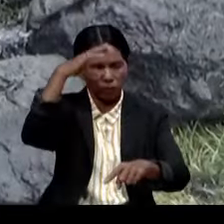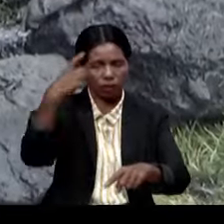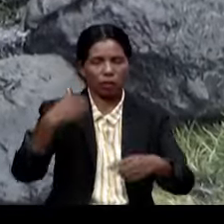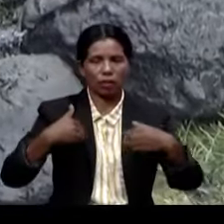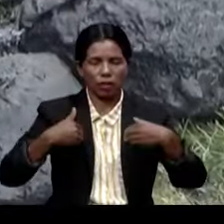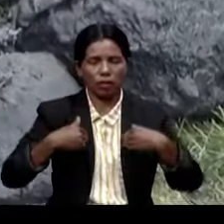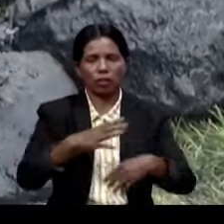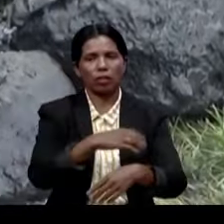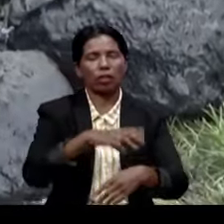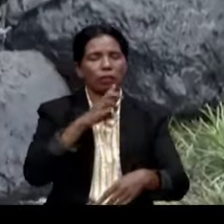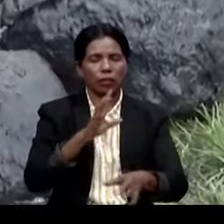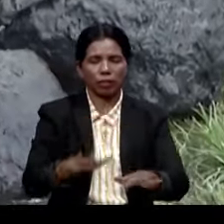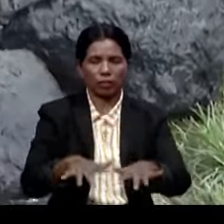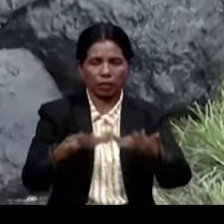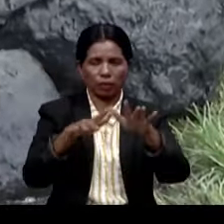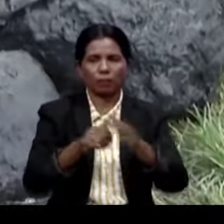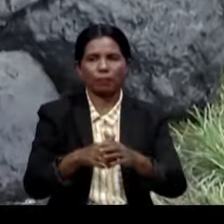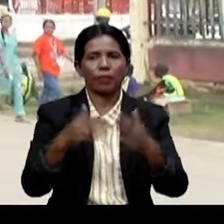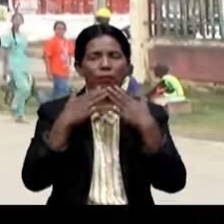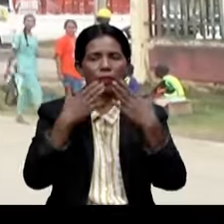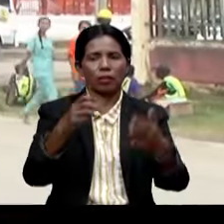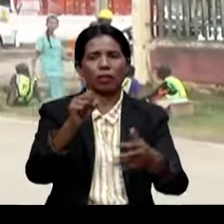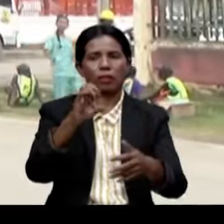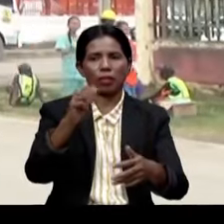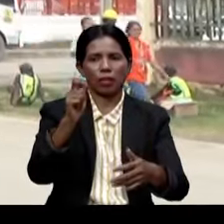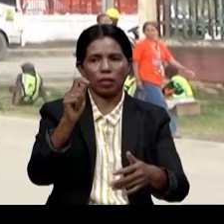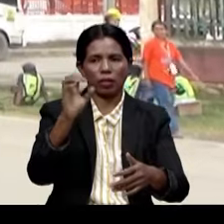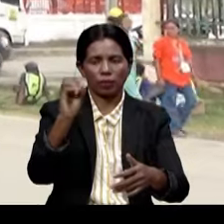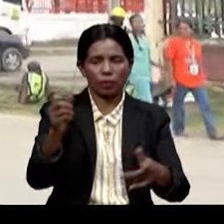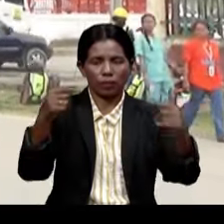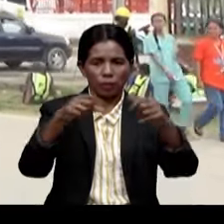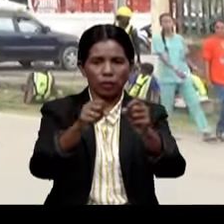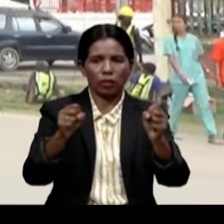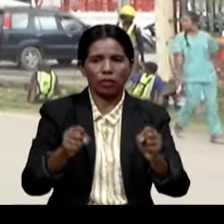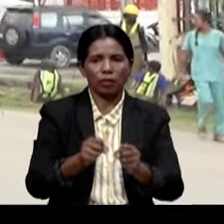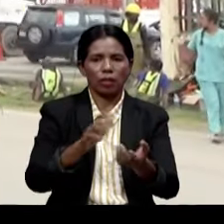moço inundação. Agradeço para você tudo, bela mais a...